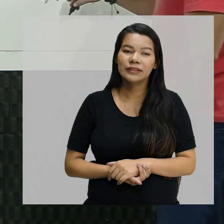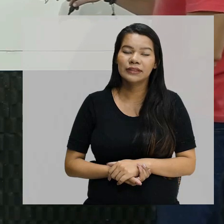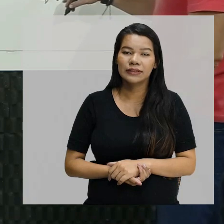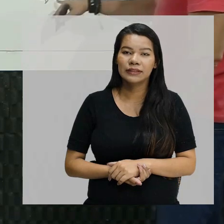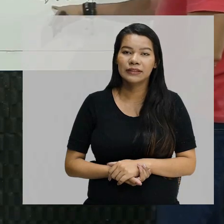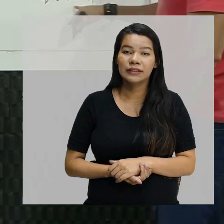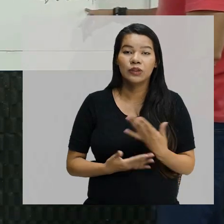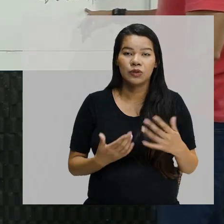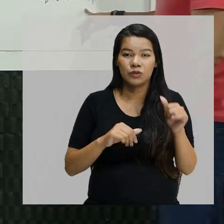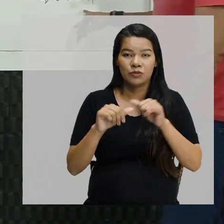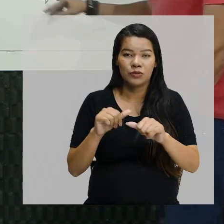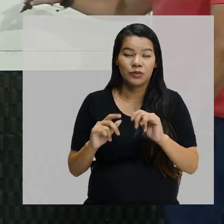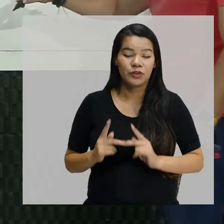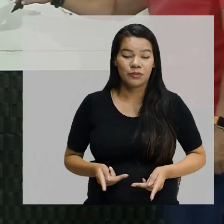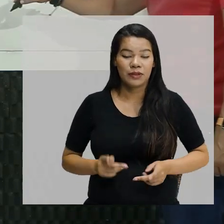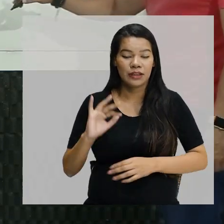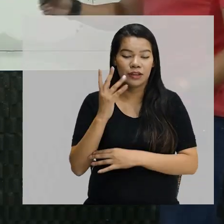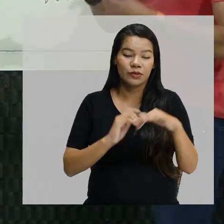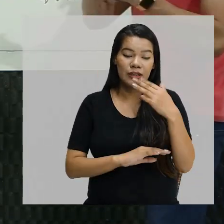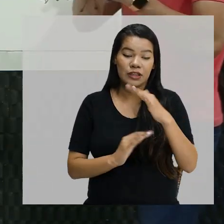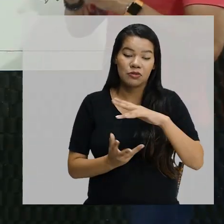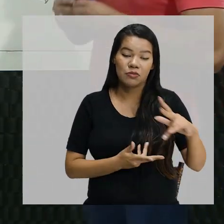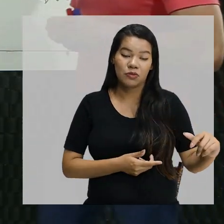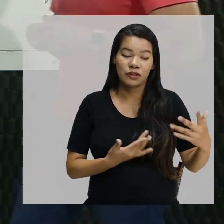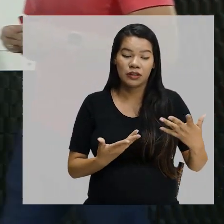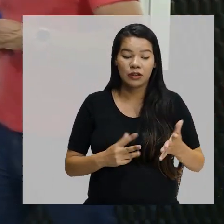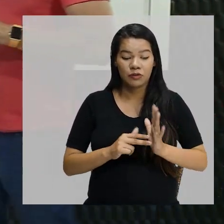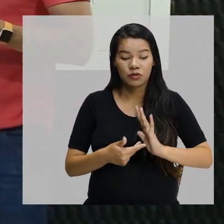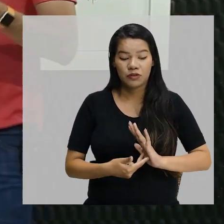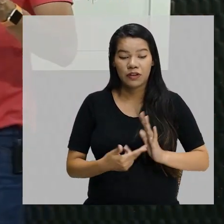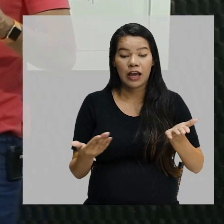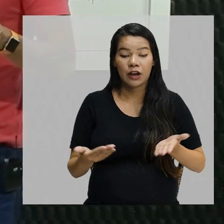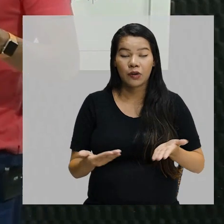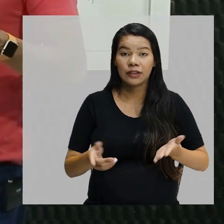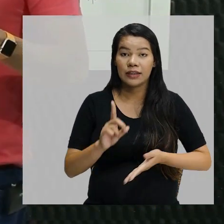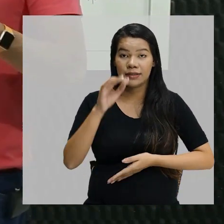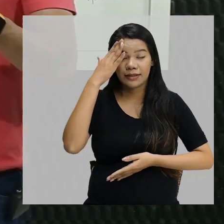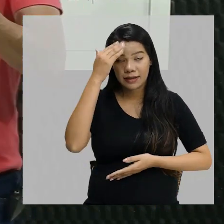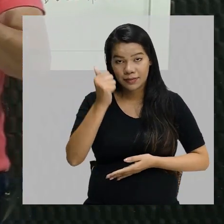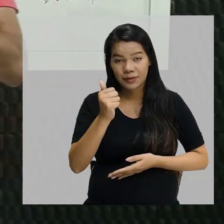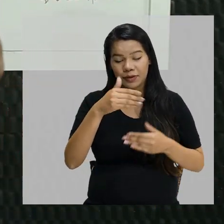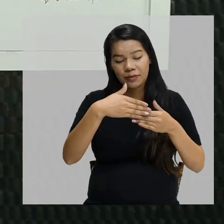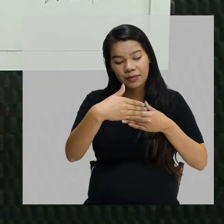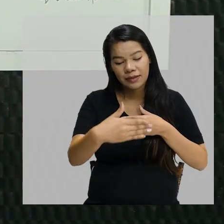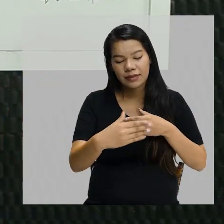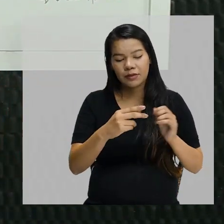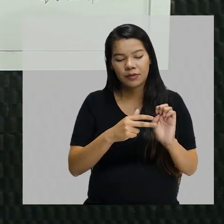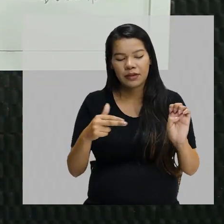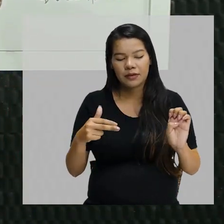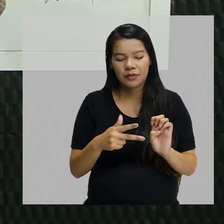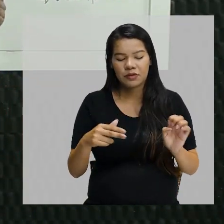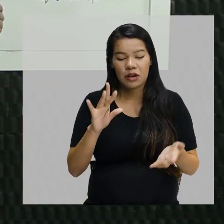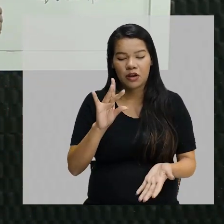natureza em que temos contato e o próprio ser humano sim ele vira sabedoria ele ganha um significado maior então ele passa a ser um elemento